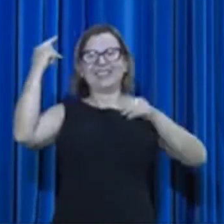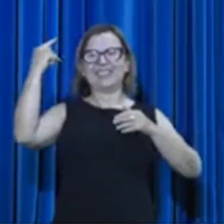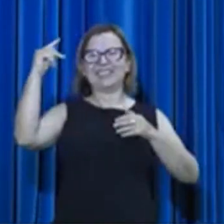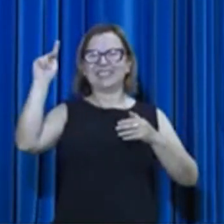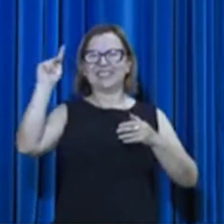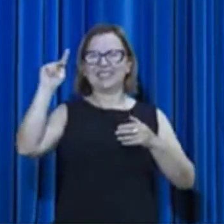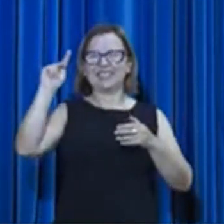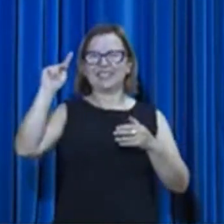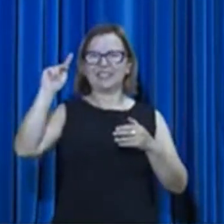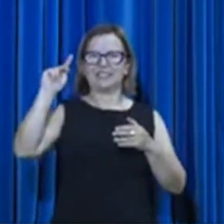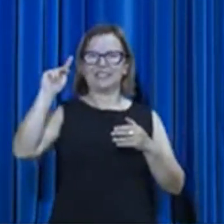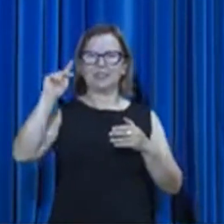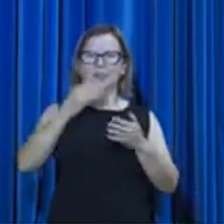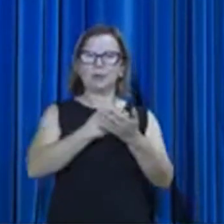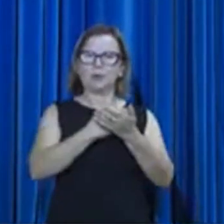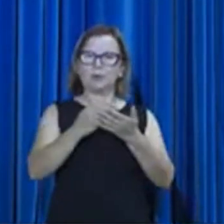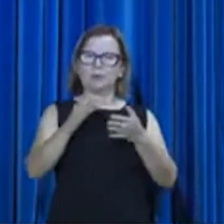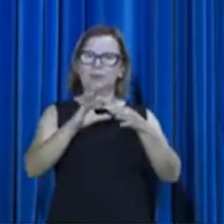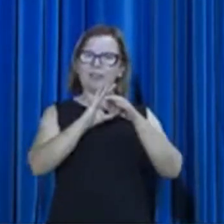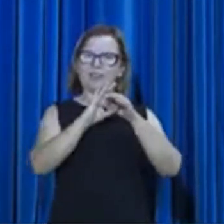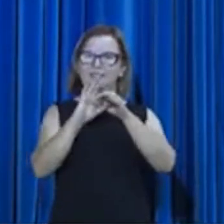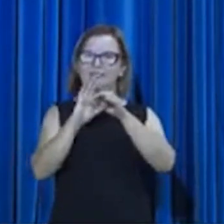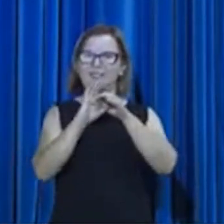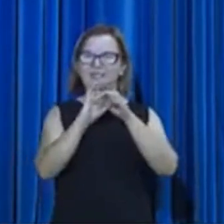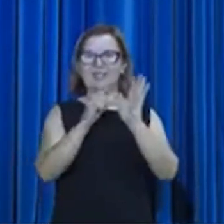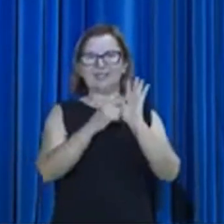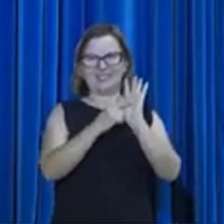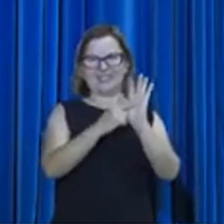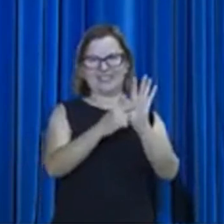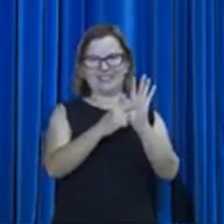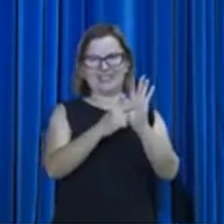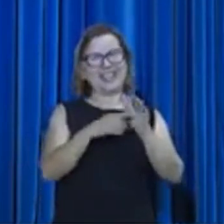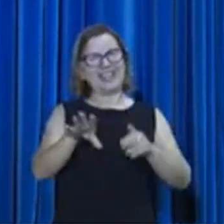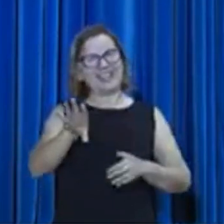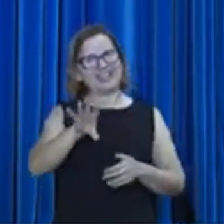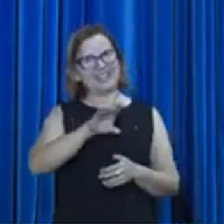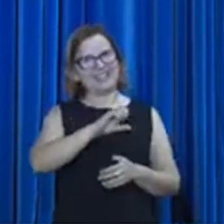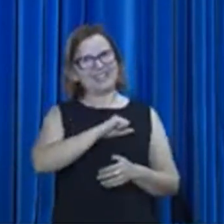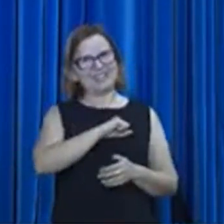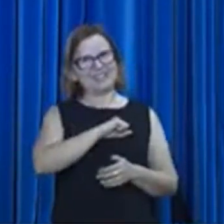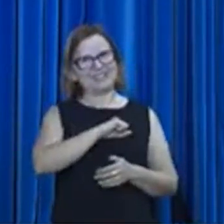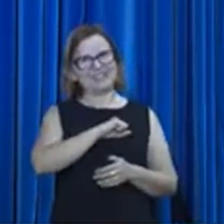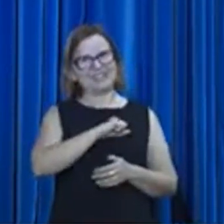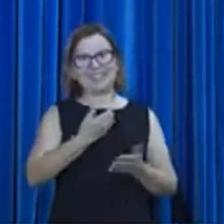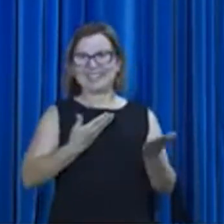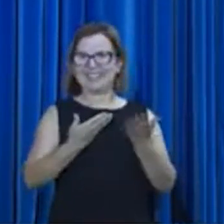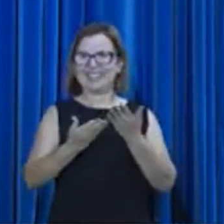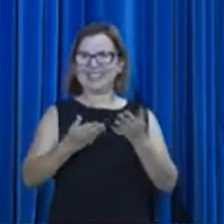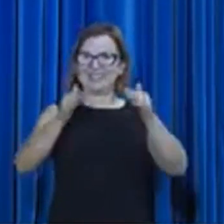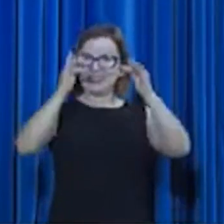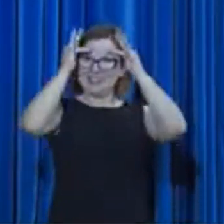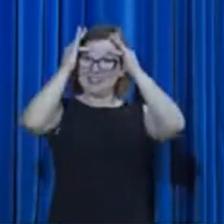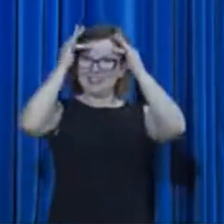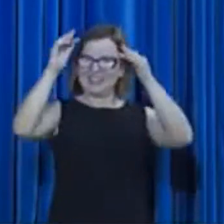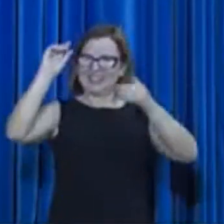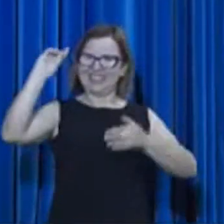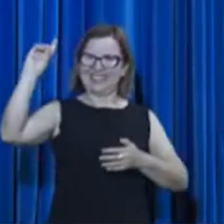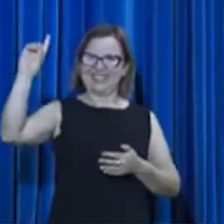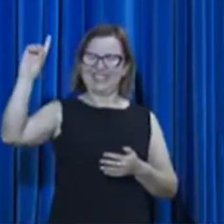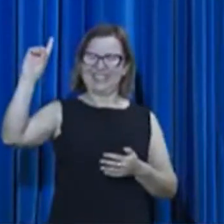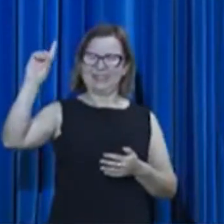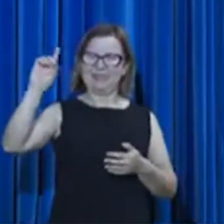do relacionamento que expressa o amor no serviço fiel a Ele. É